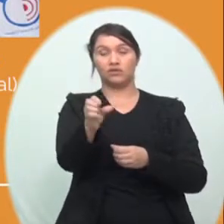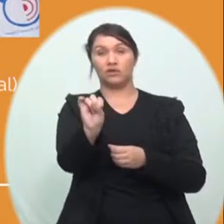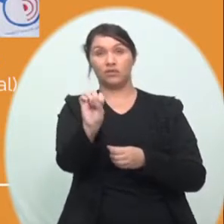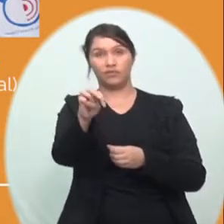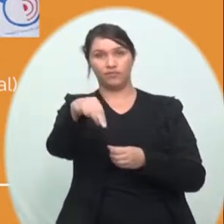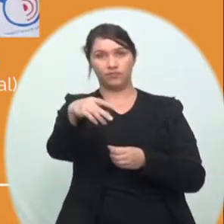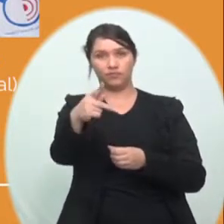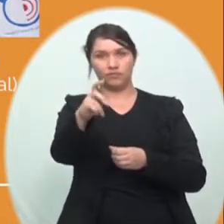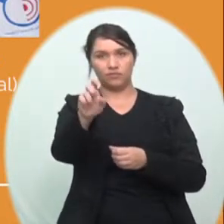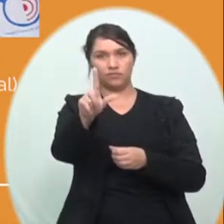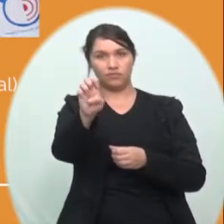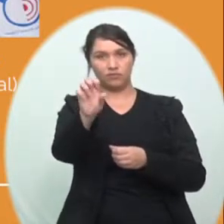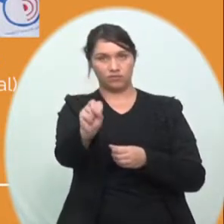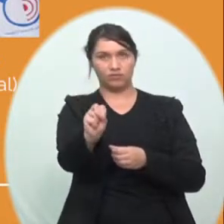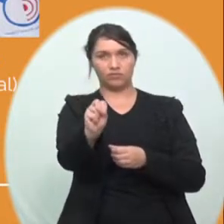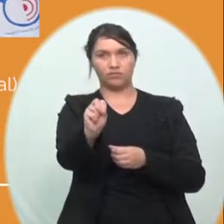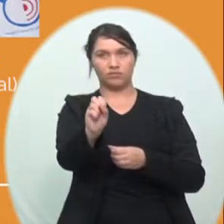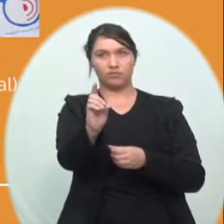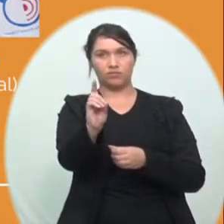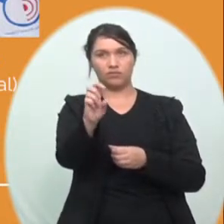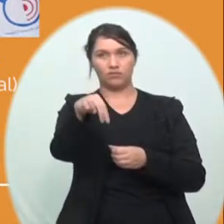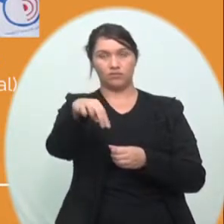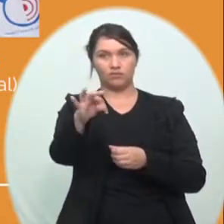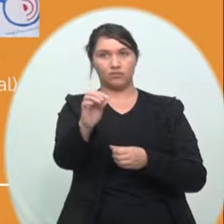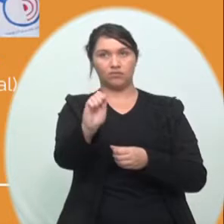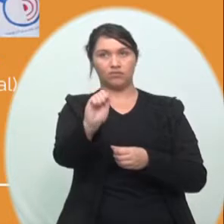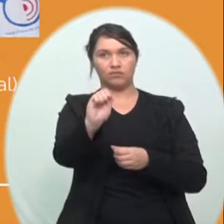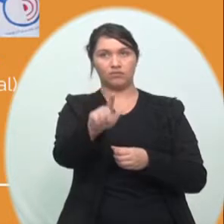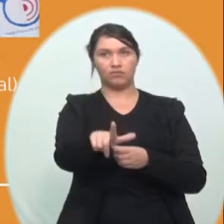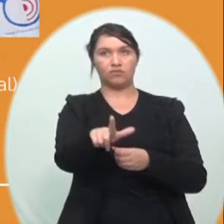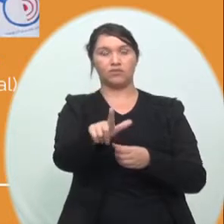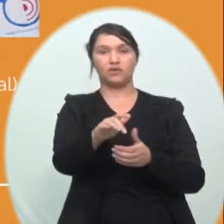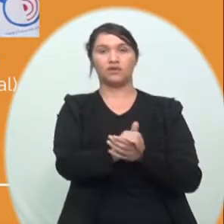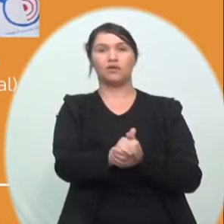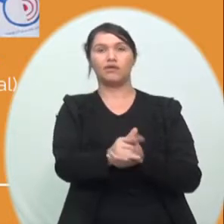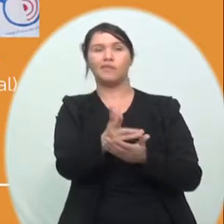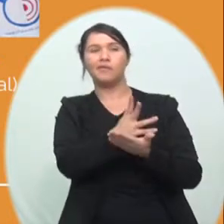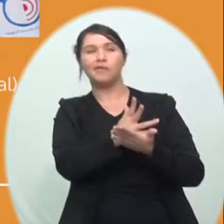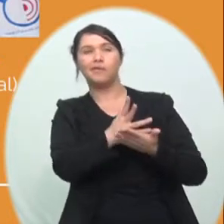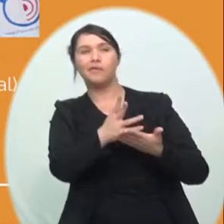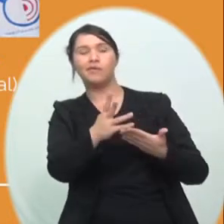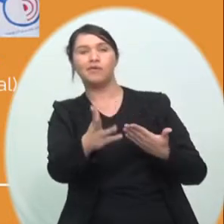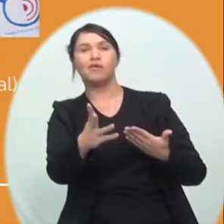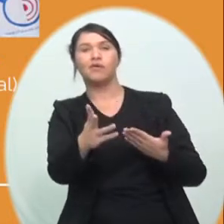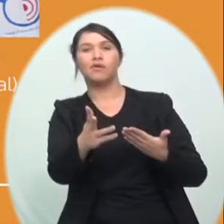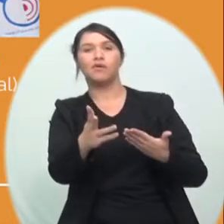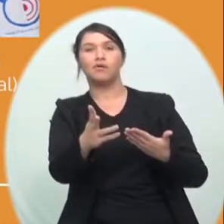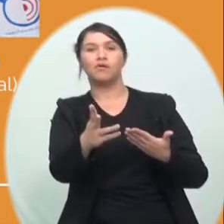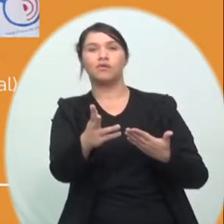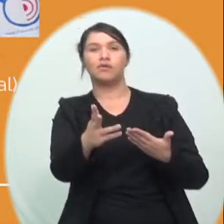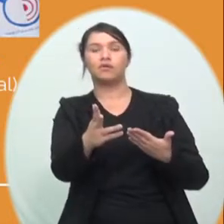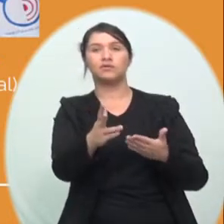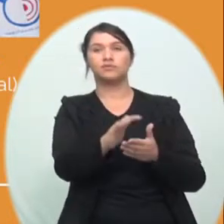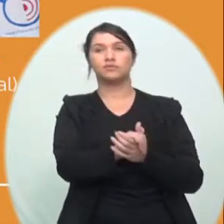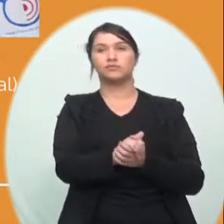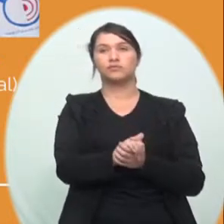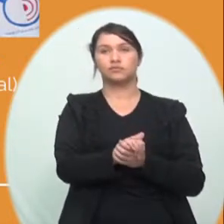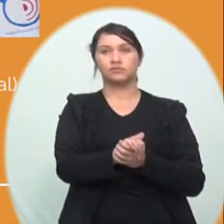4 anos atrás, começou numa incubadora e hoje é o maior software de odontologia da América